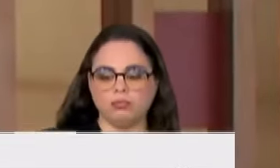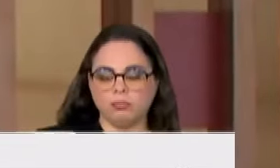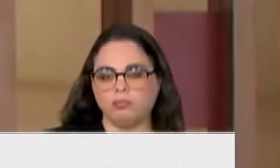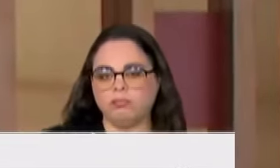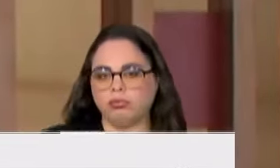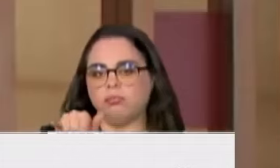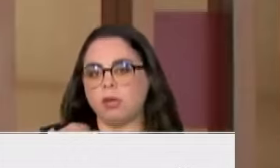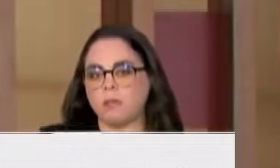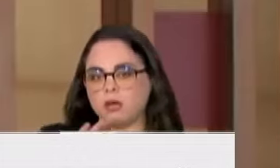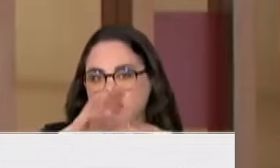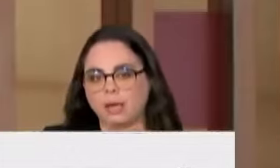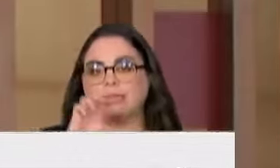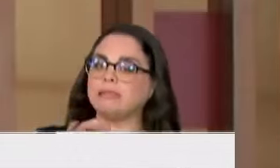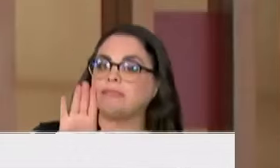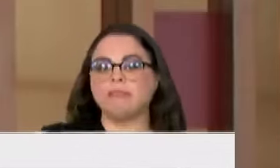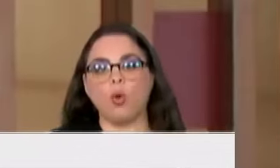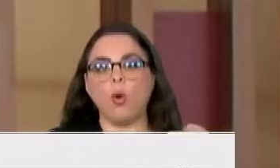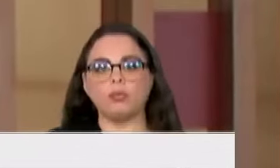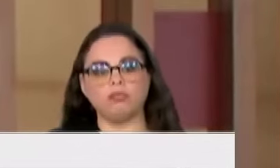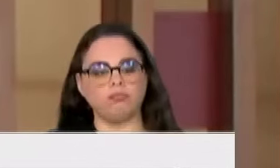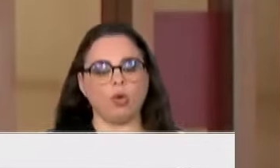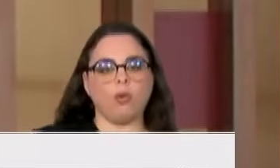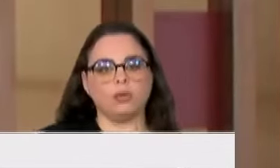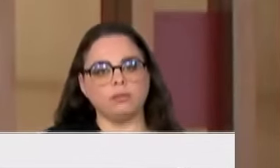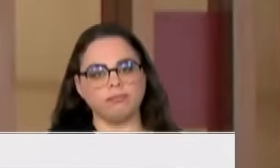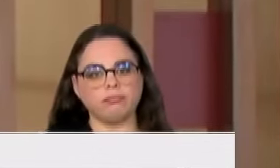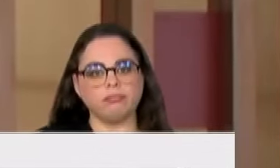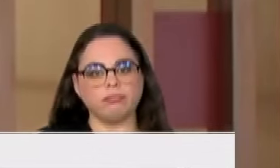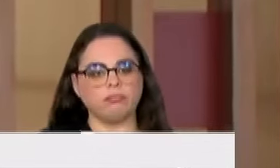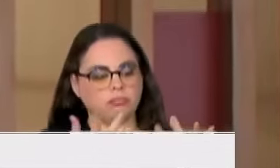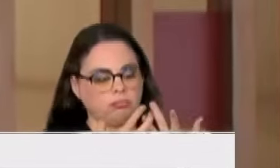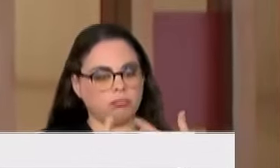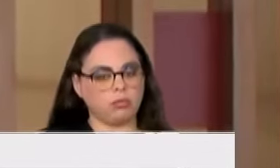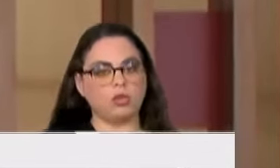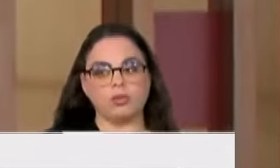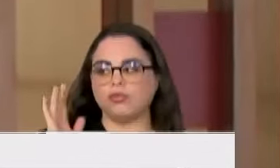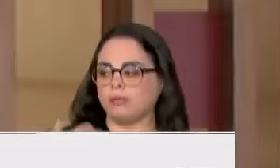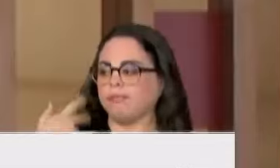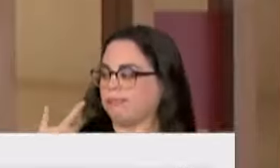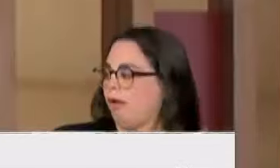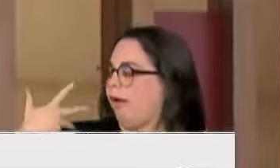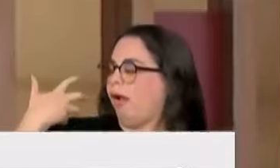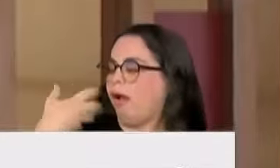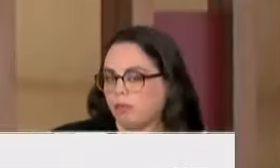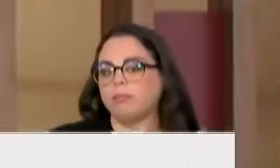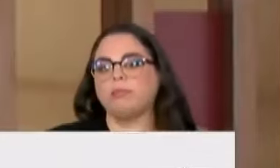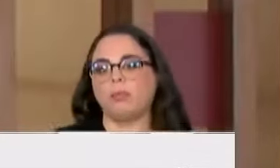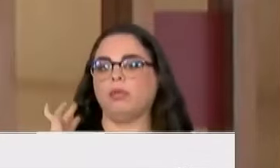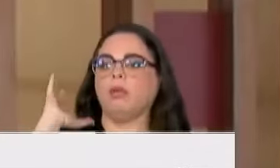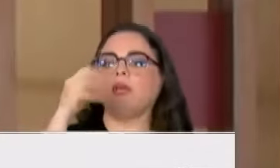dependendo, logicamente, da coordenação que nós temos feito, muito bem feito, com as lições aprendidas, tanto daquela operação de